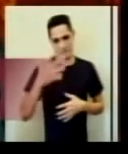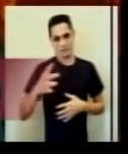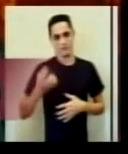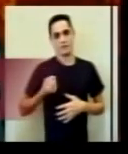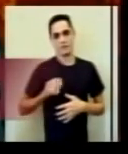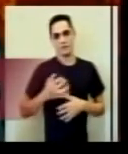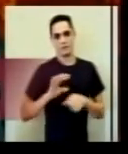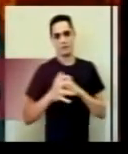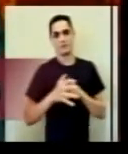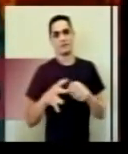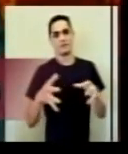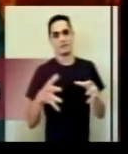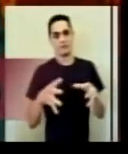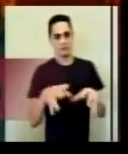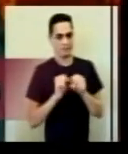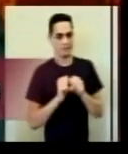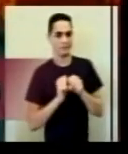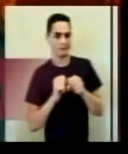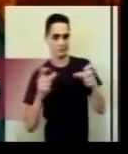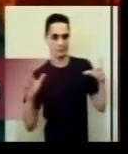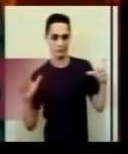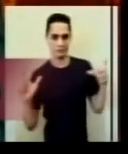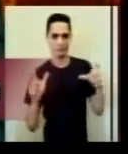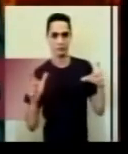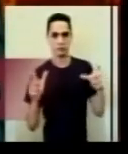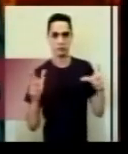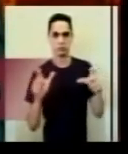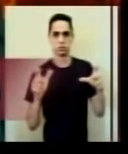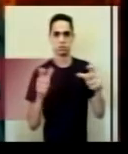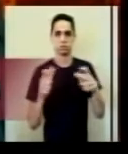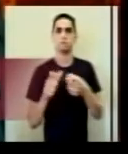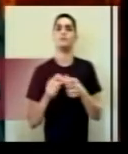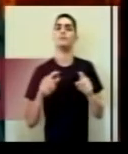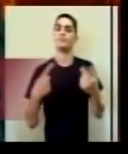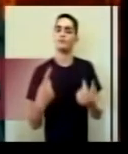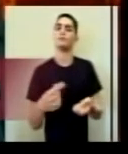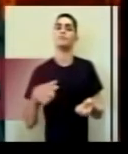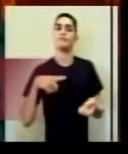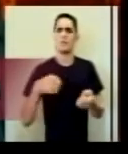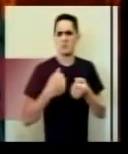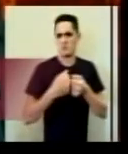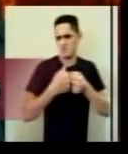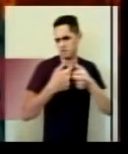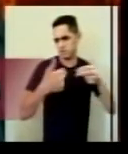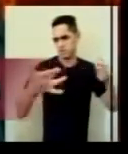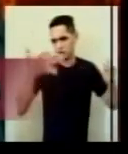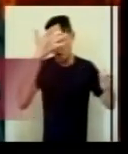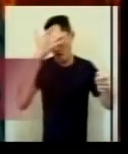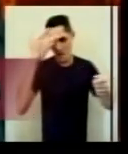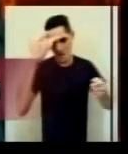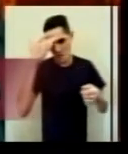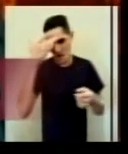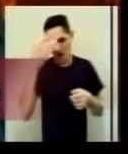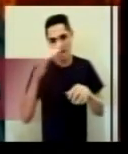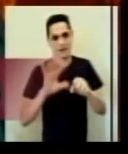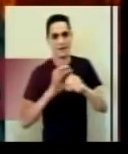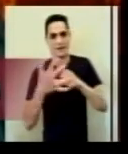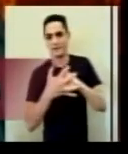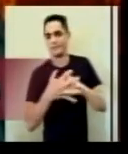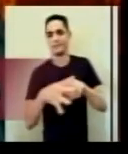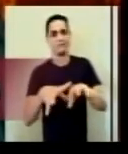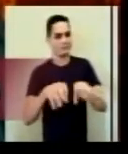pessoa, quando nós tivermos nessa descendente que esperamos estar entrando, nós temos uma